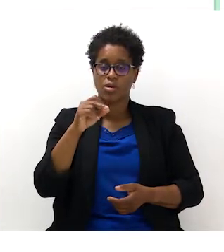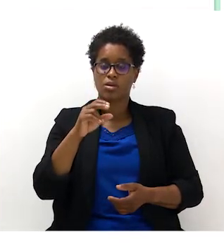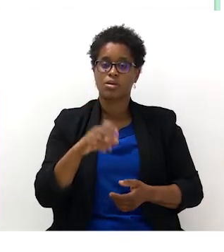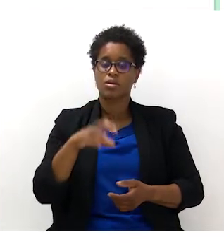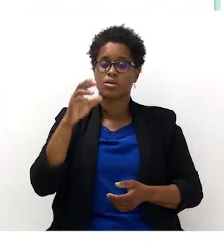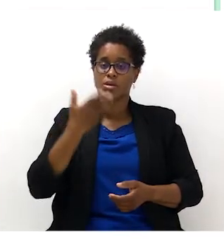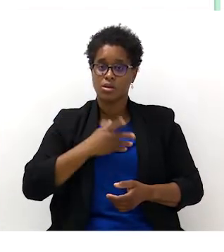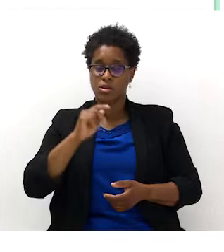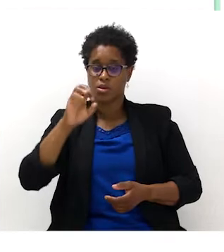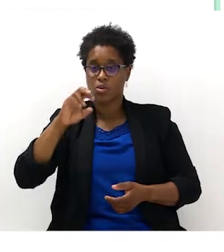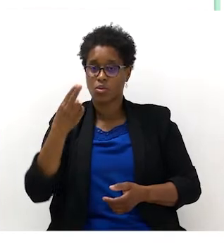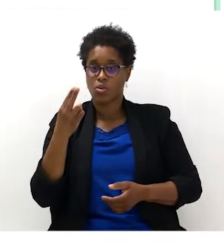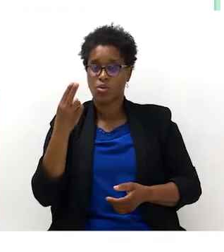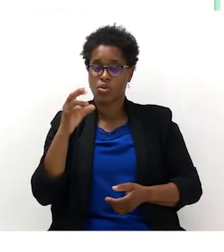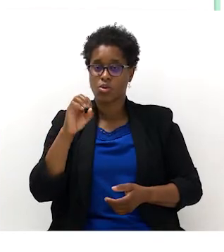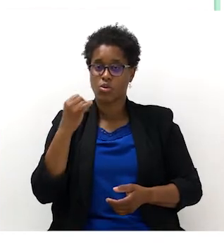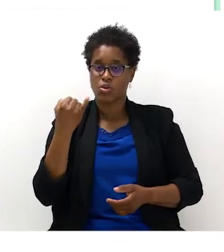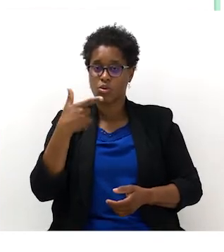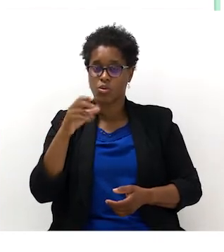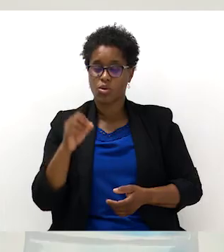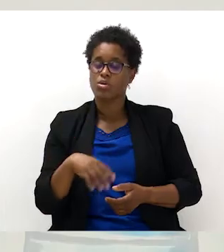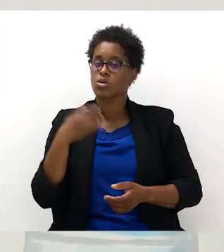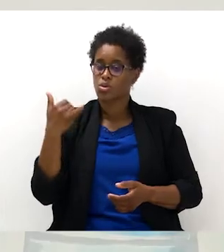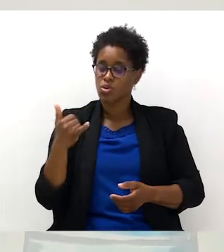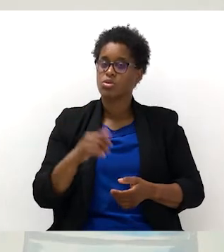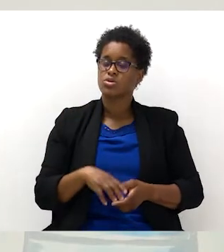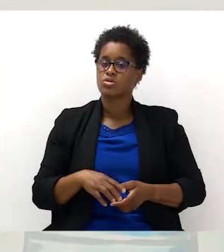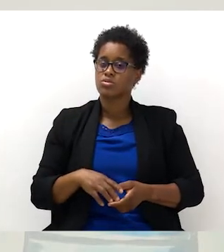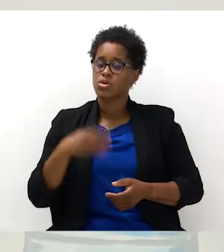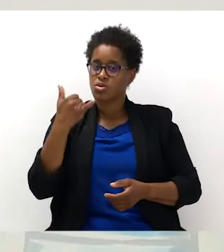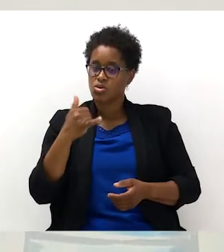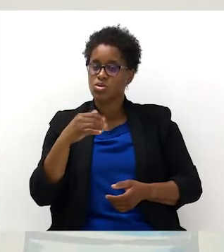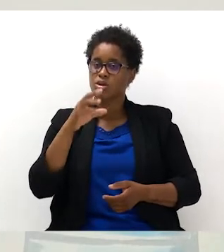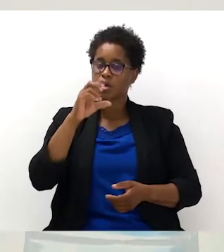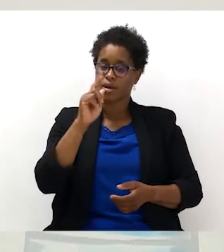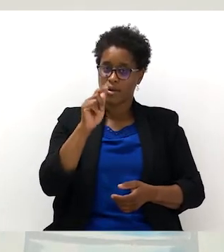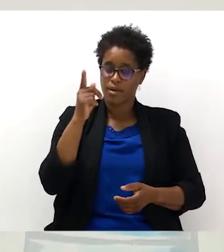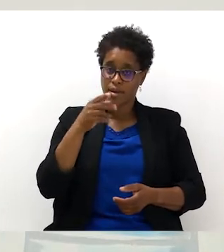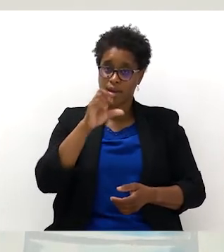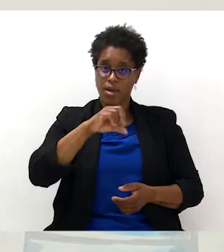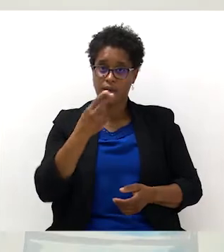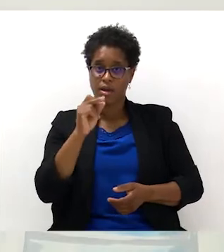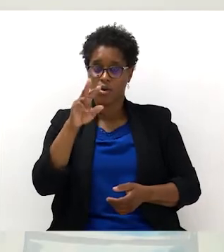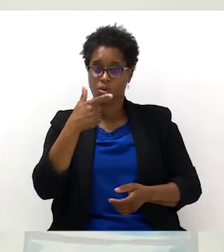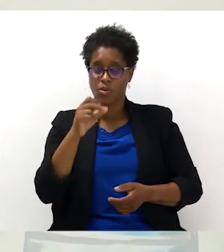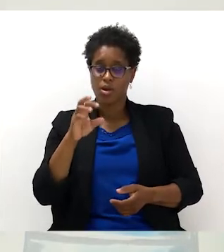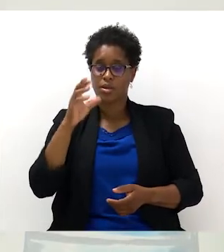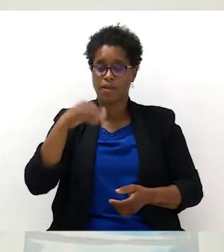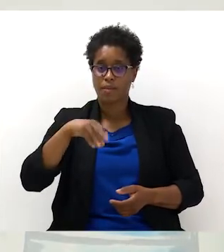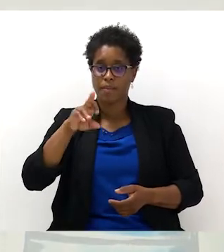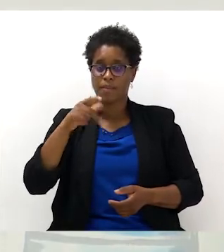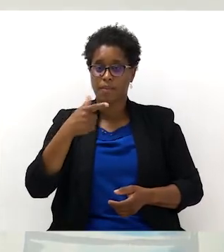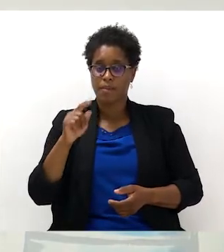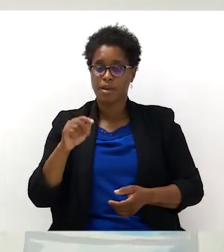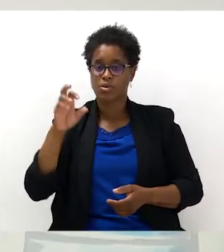seja, 2 é a quarta parte de 8. Falta-nos ver a quinta parte. Acho que vocês já estão